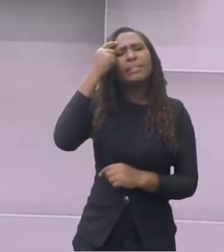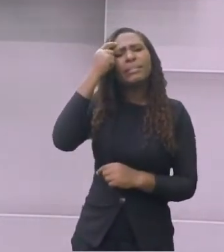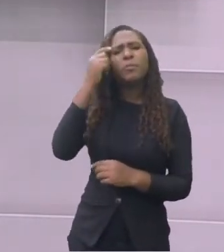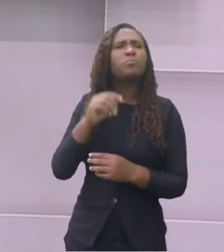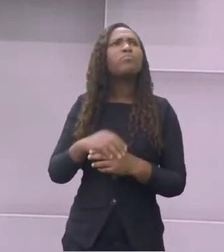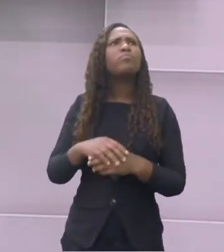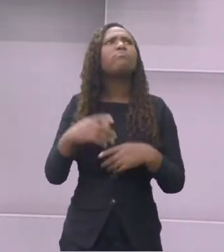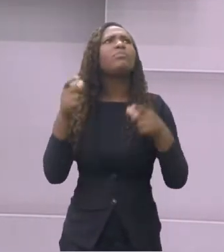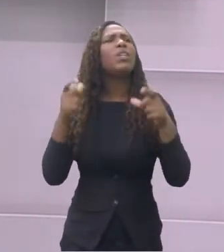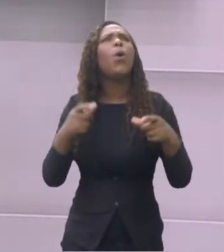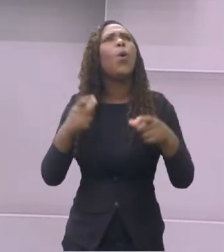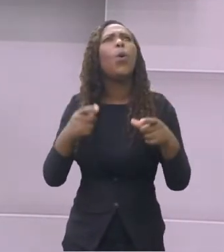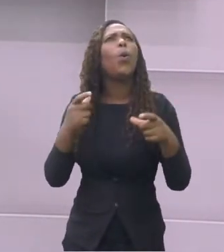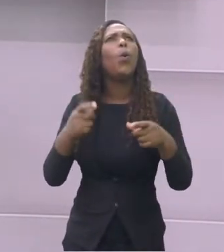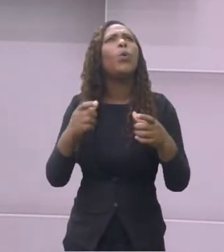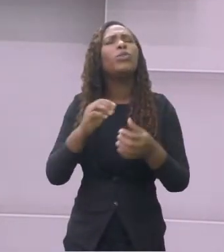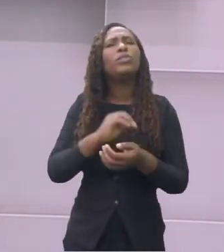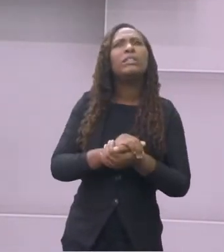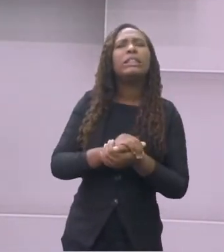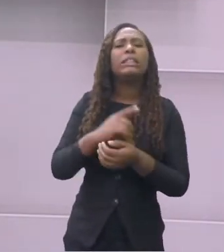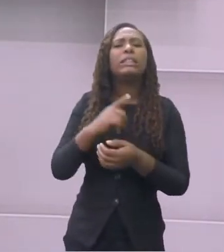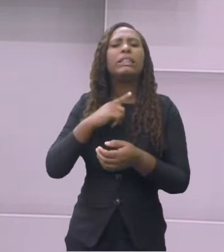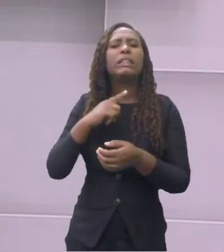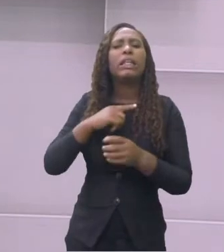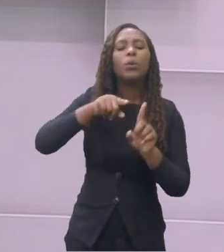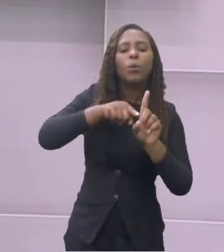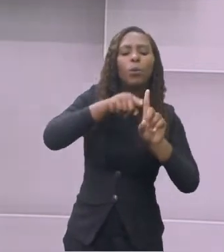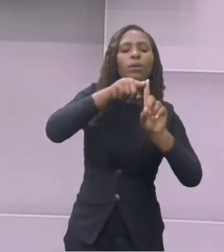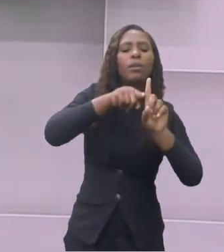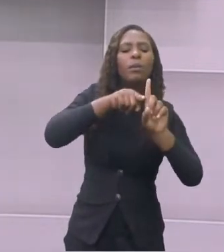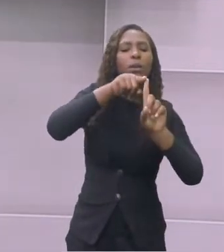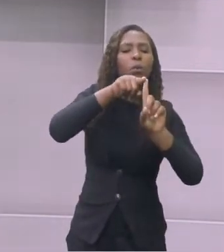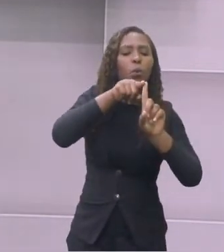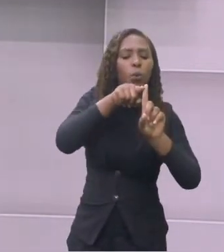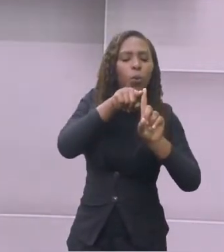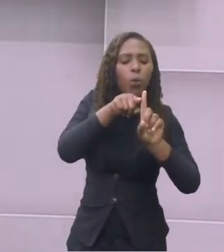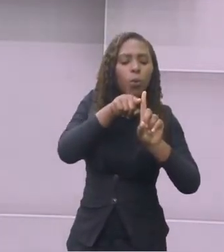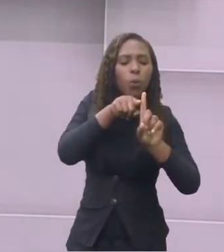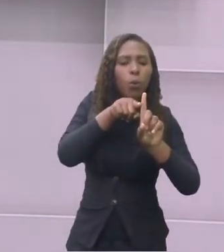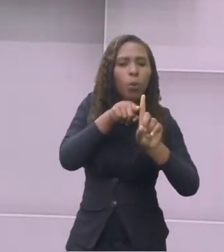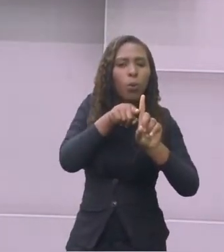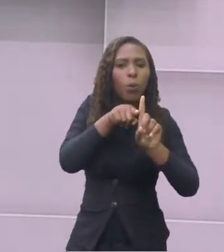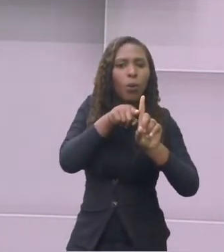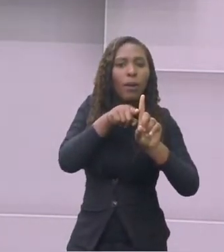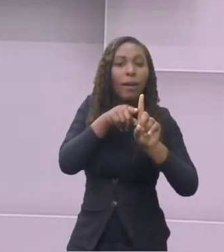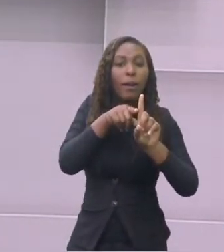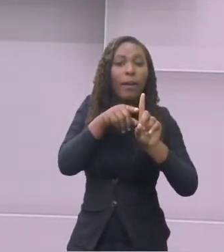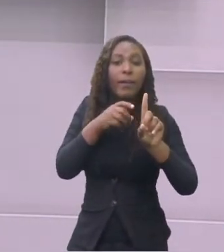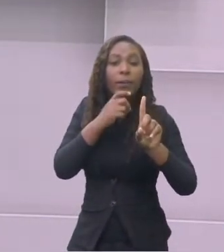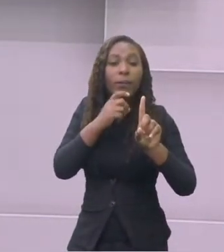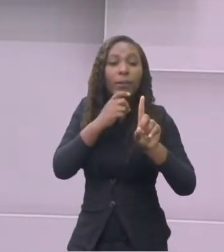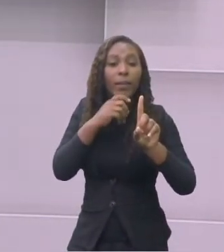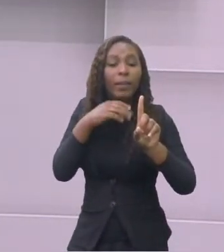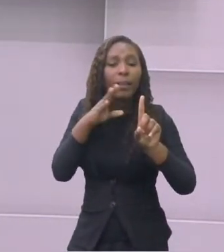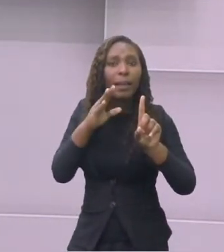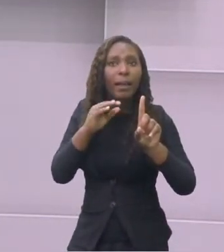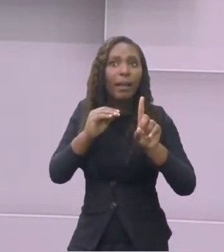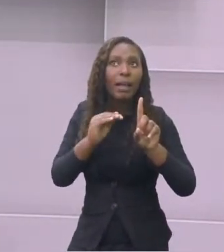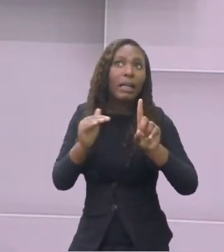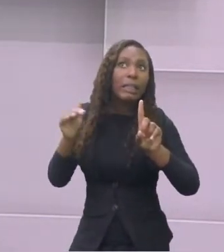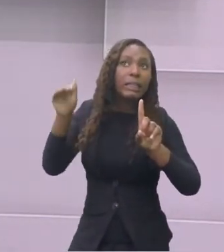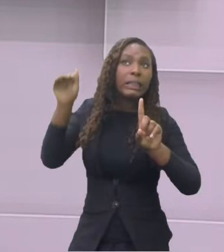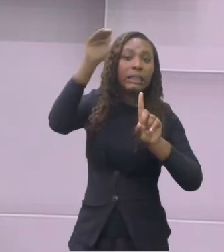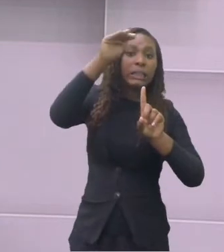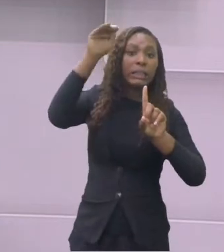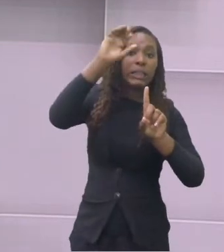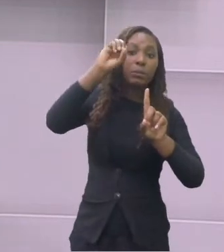temperatura mais amena, uma temperatura menor? Na superfície ou no interior da Terra?